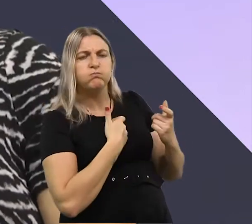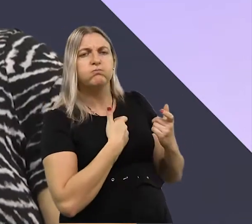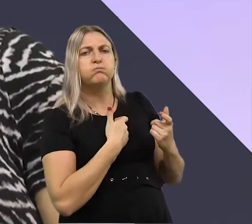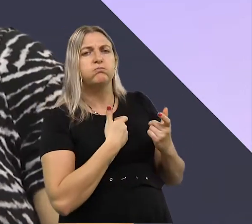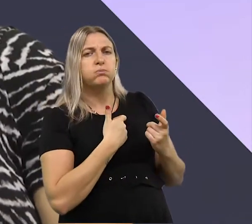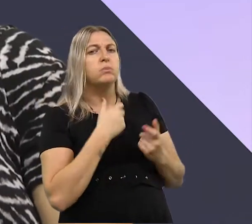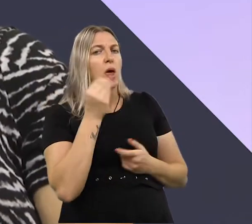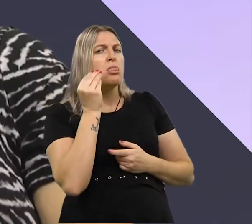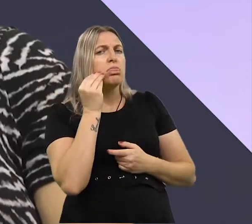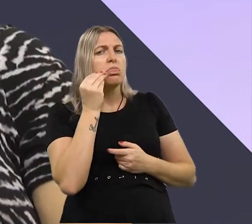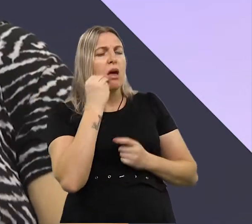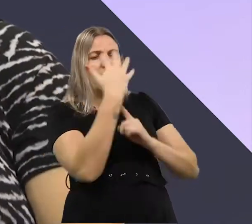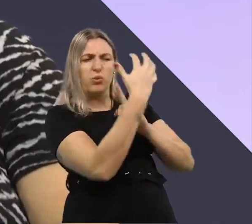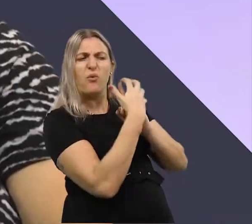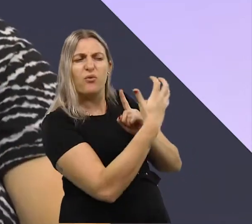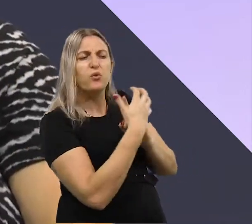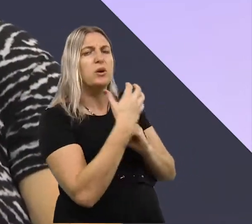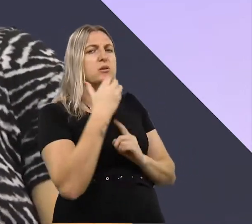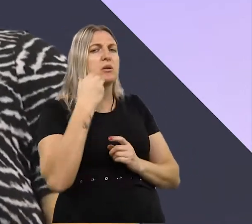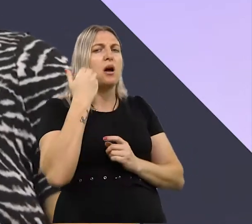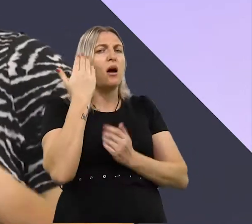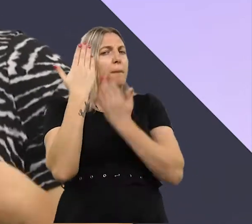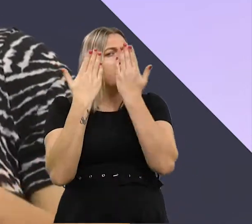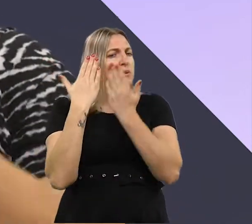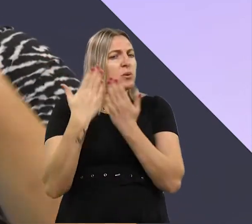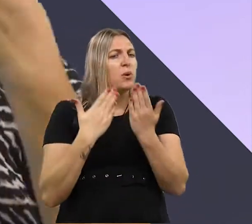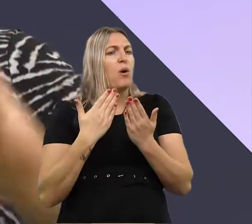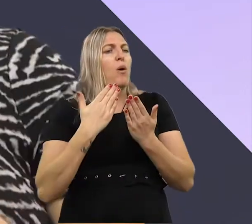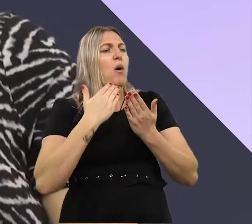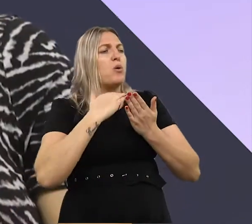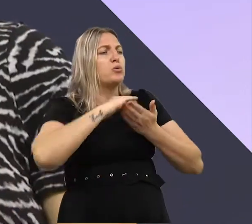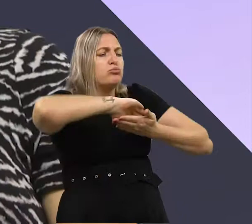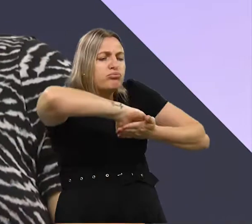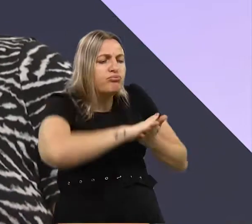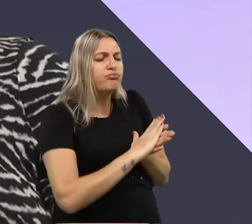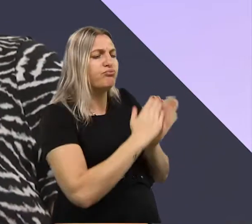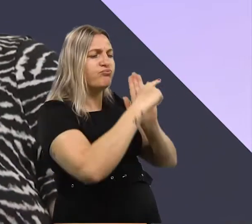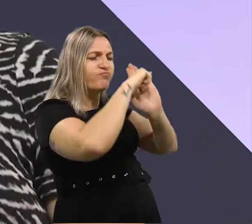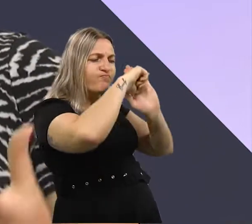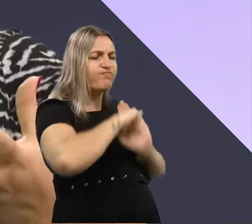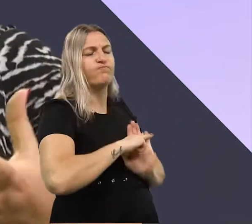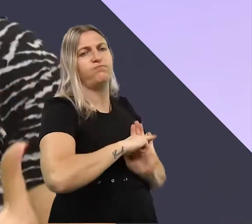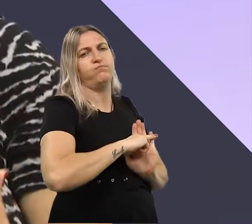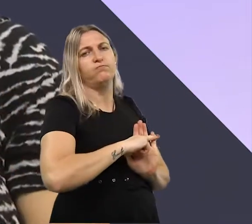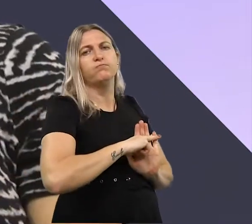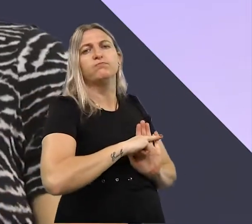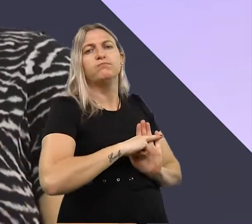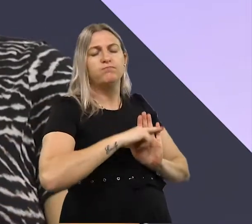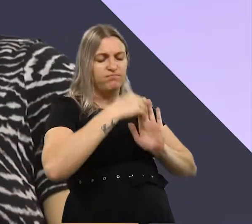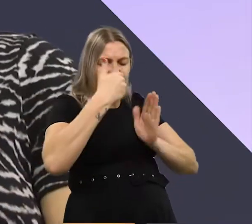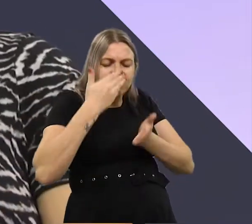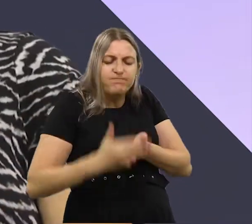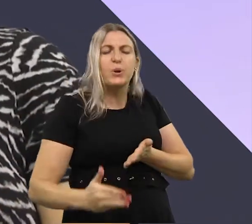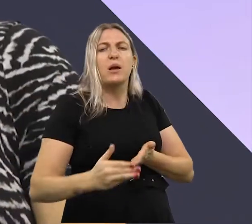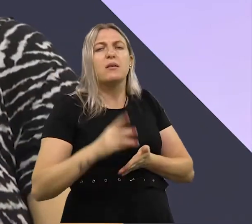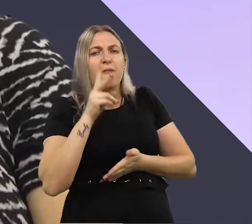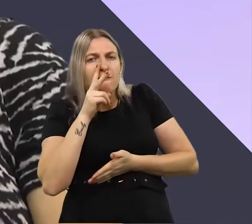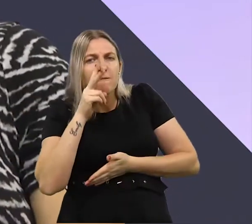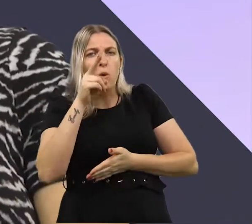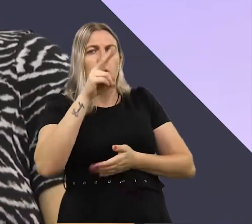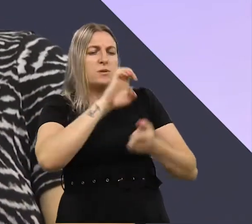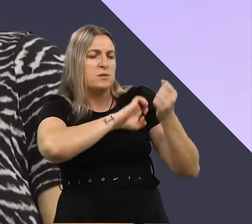abalar e psicologicamente nos destruir ou fazer com que a gente perca a força, né? A